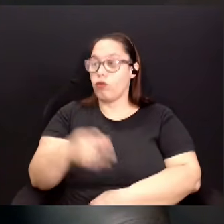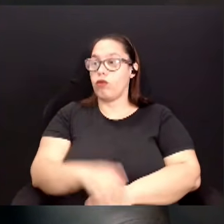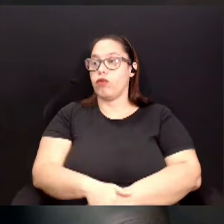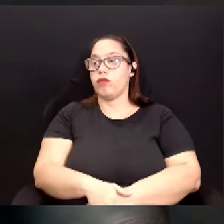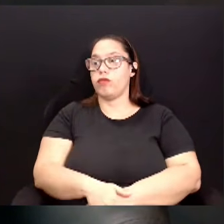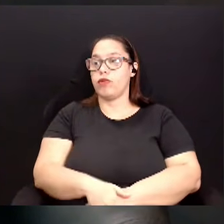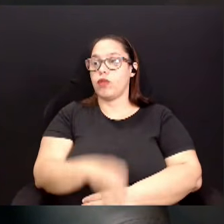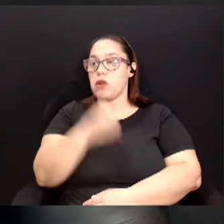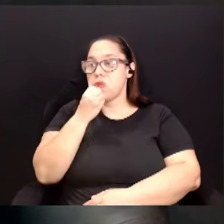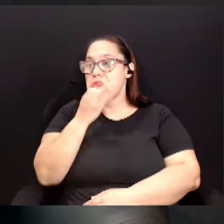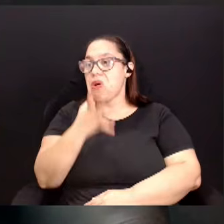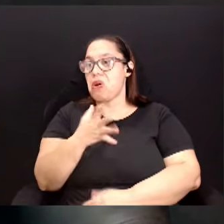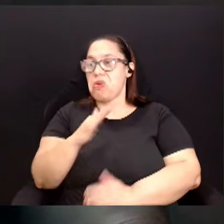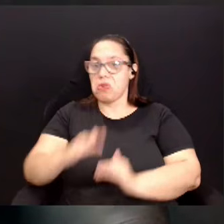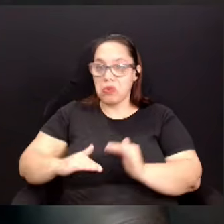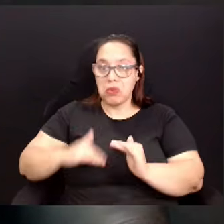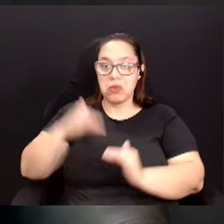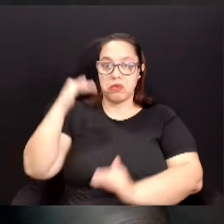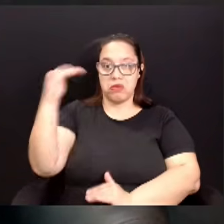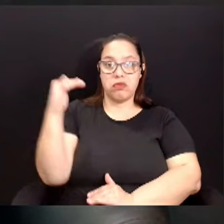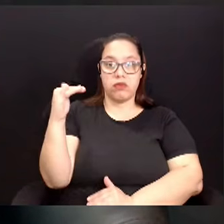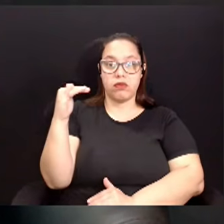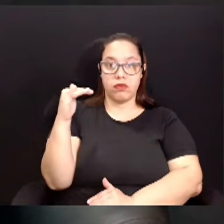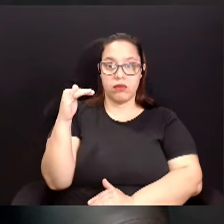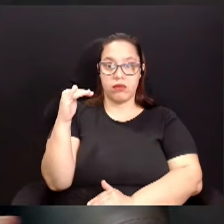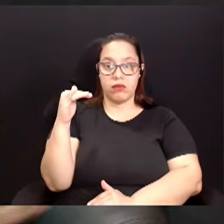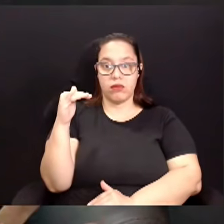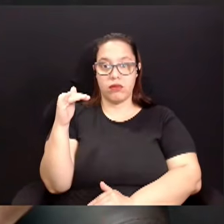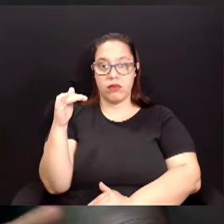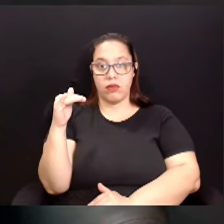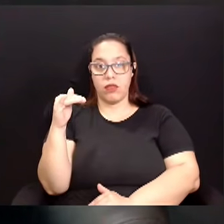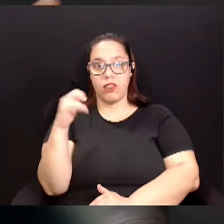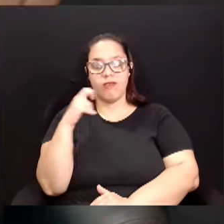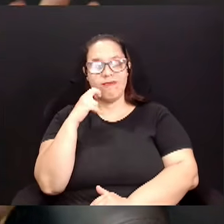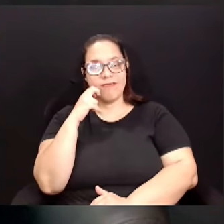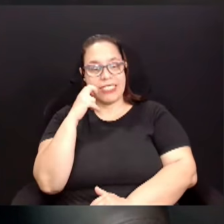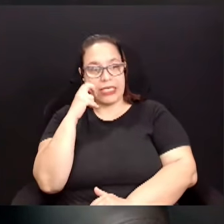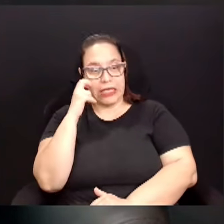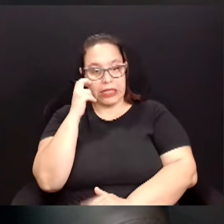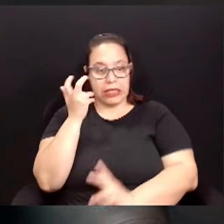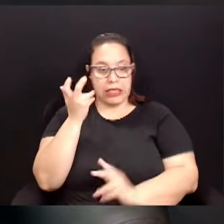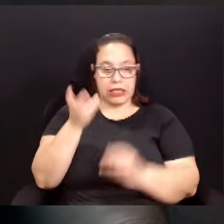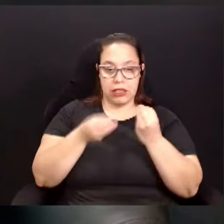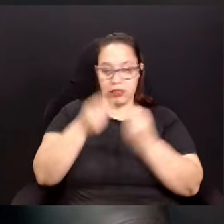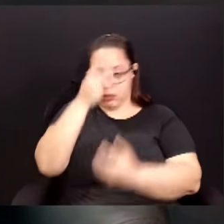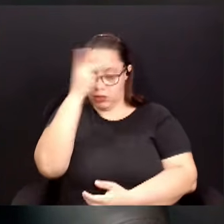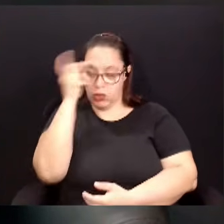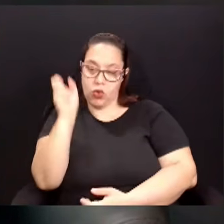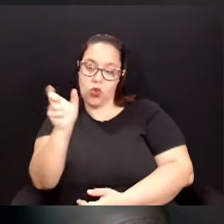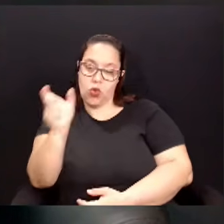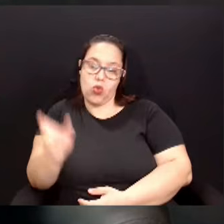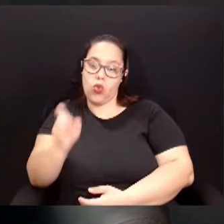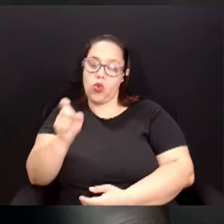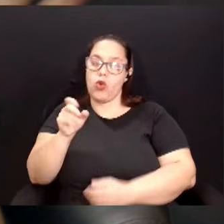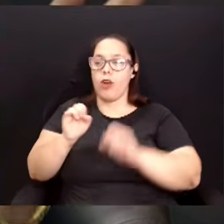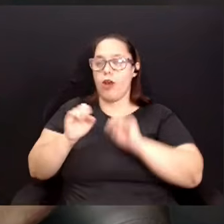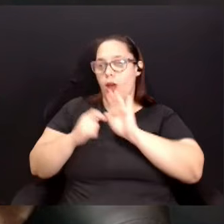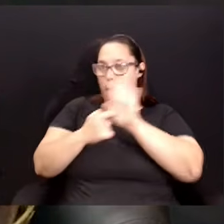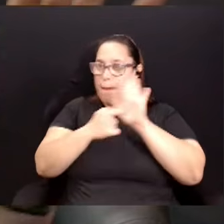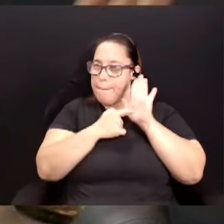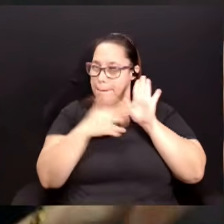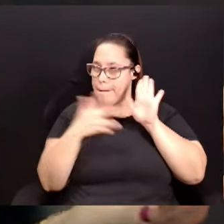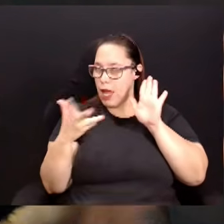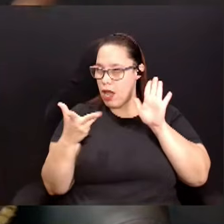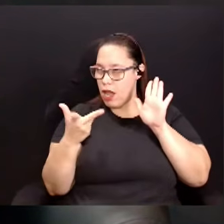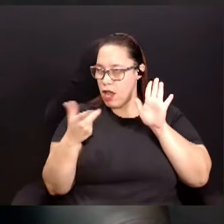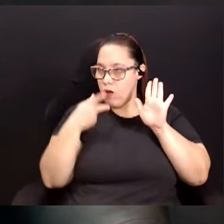cresçam ali com aquela situação que às vezes foi constrangedora ali, que uma pessoa, só ela, brilhou ali. Às vezes, se não quiser falar ali na frente